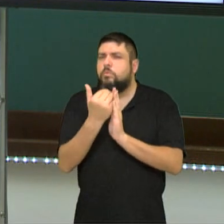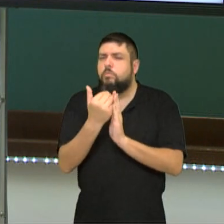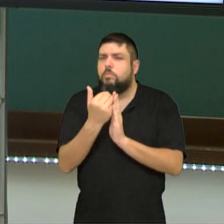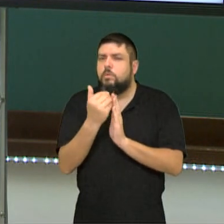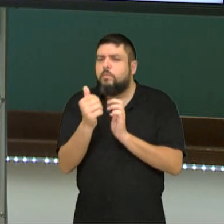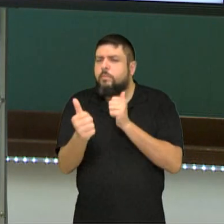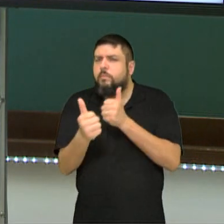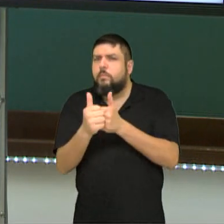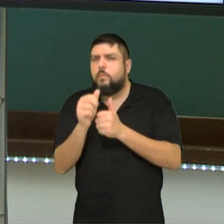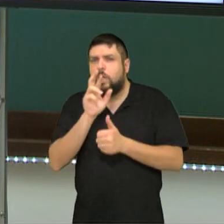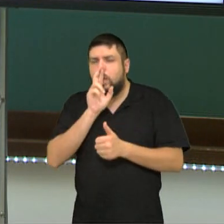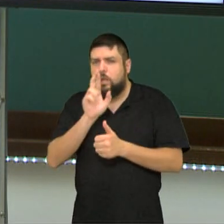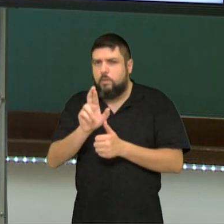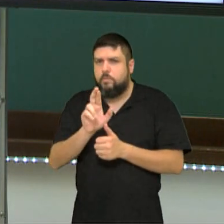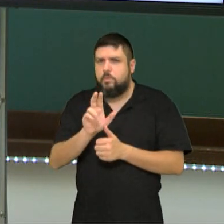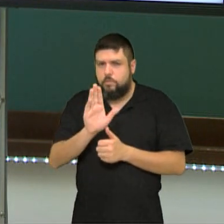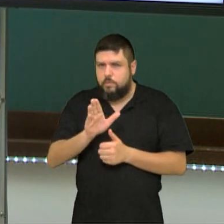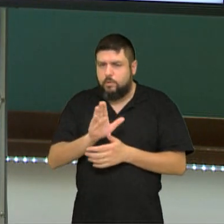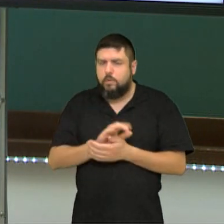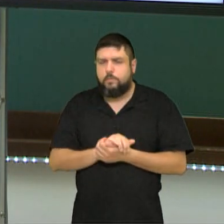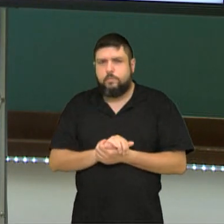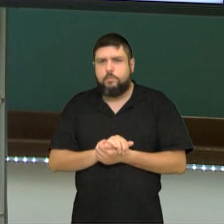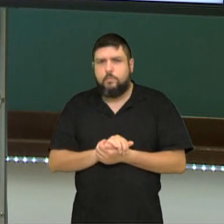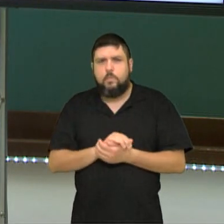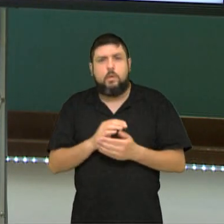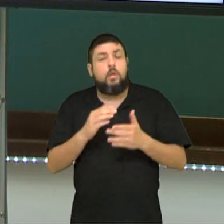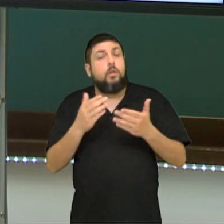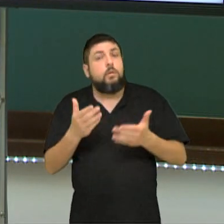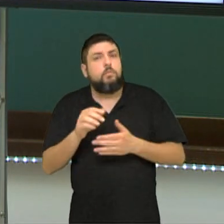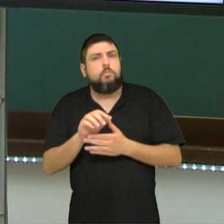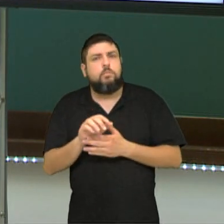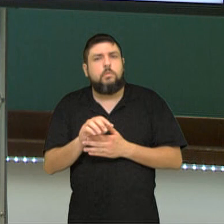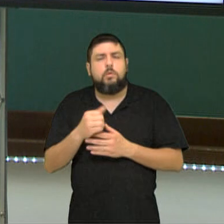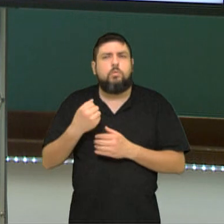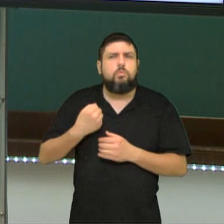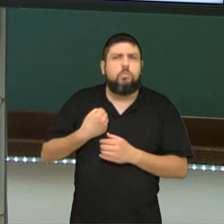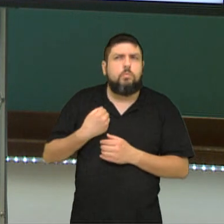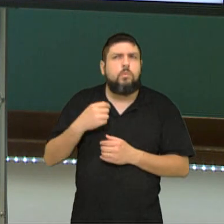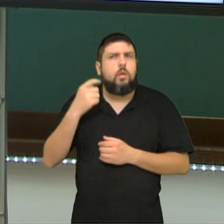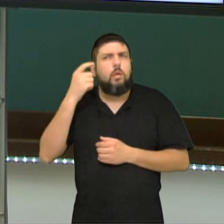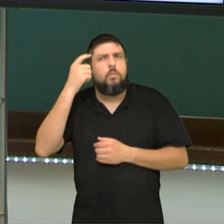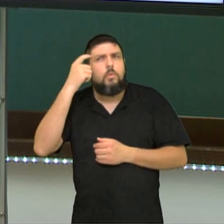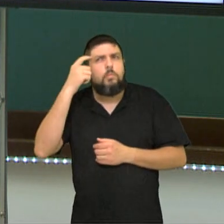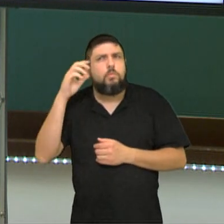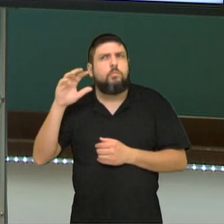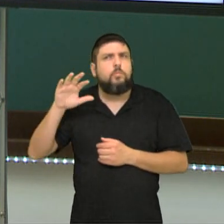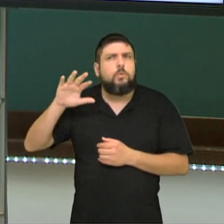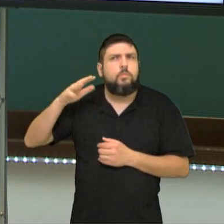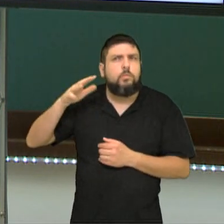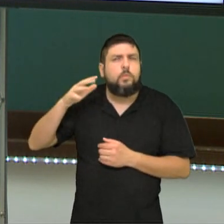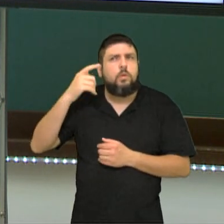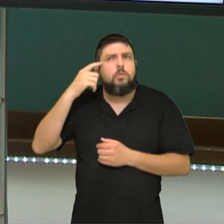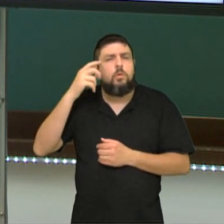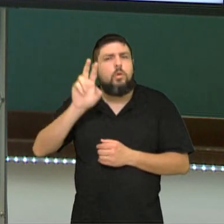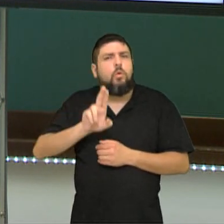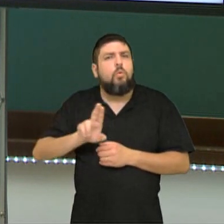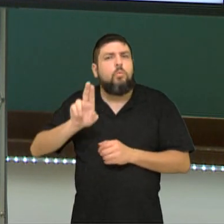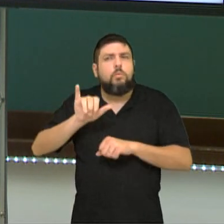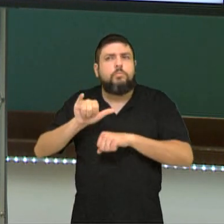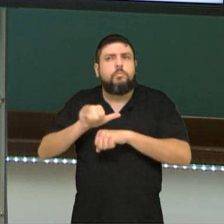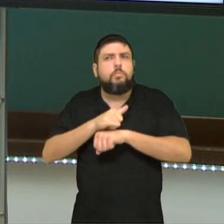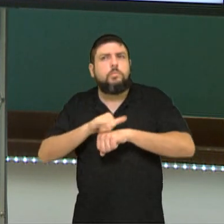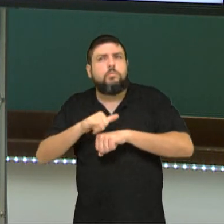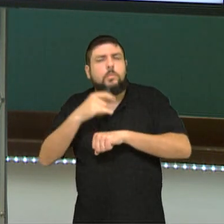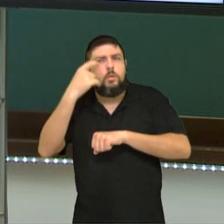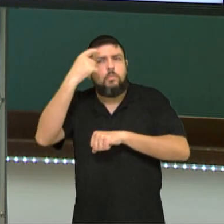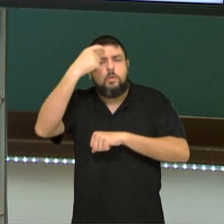resposta? Então, quando você faz esse arredondamento, né, mais ou menos isso, aquilo, você está fazendo um cálculo mental, usando uma estratégia de cálculo mental,